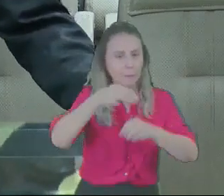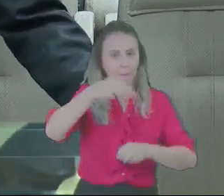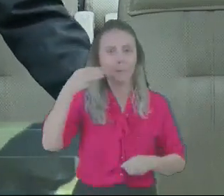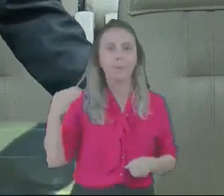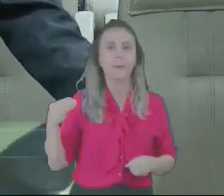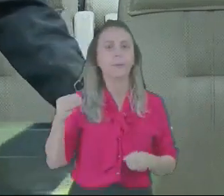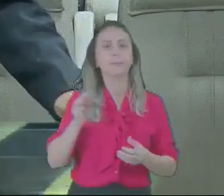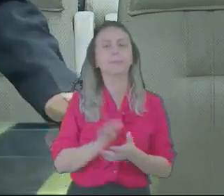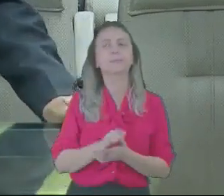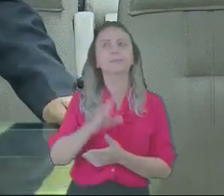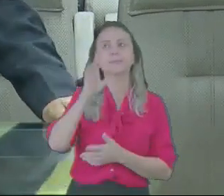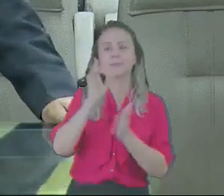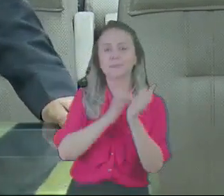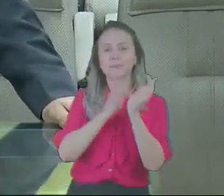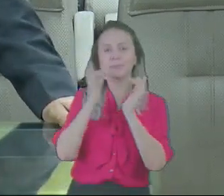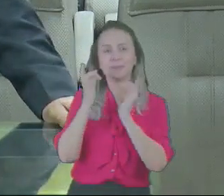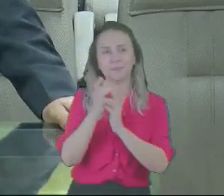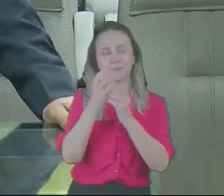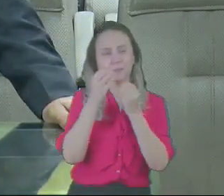Deus